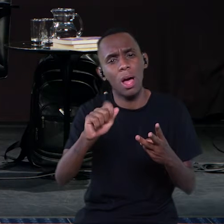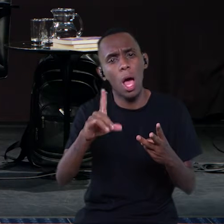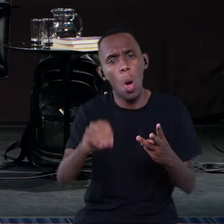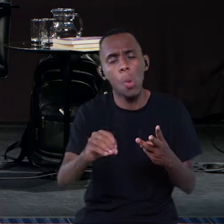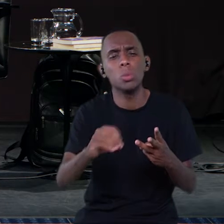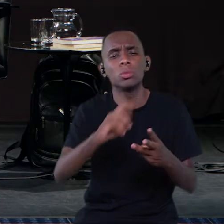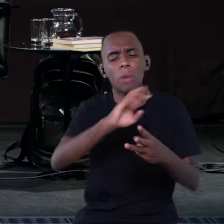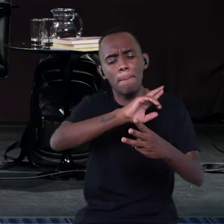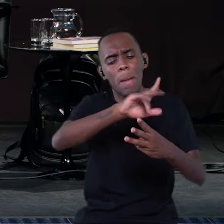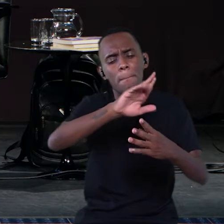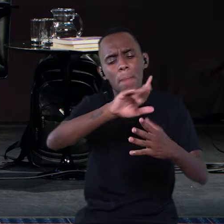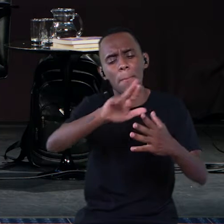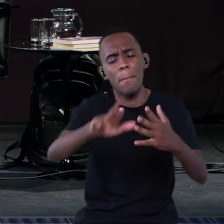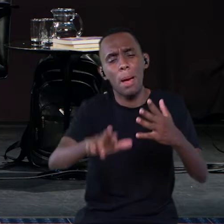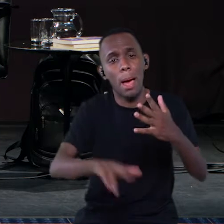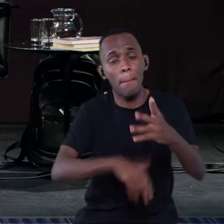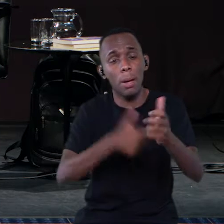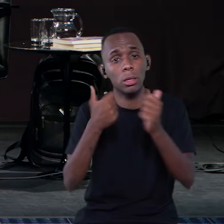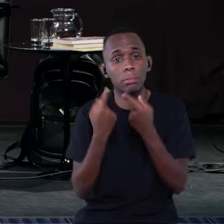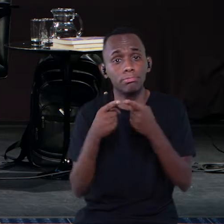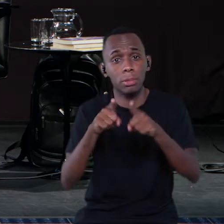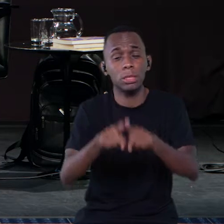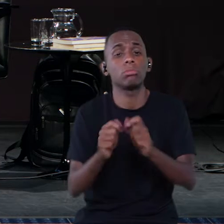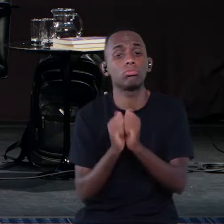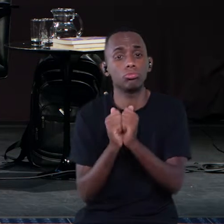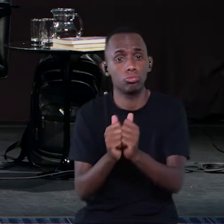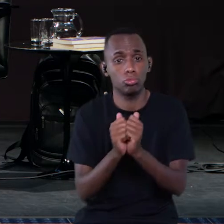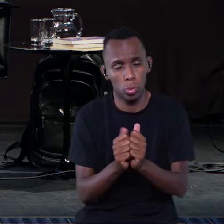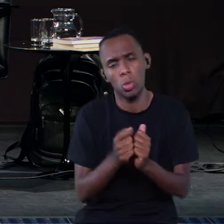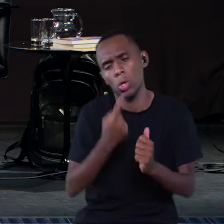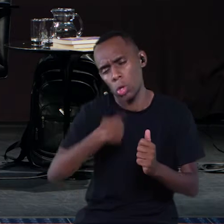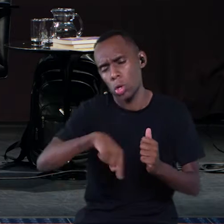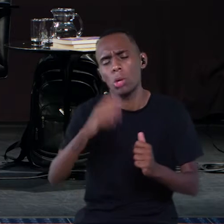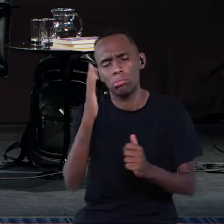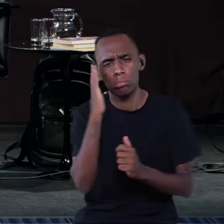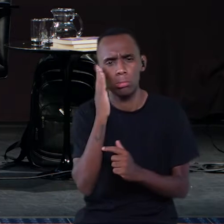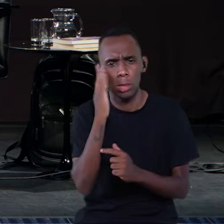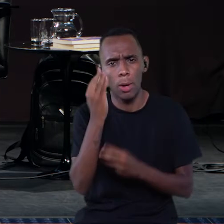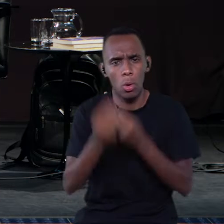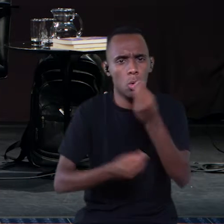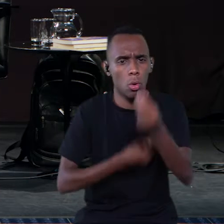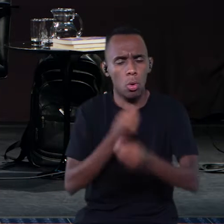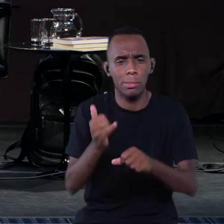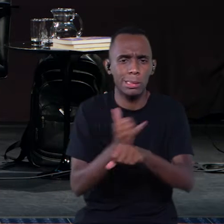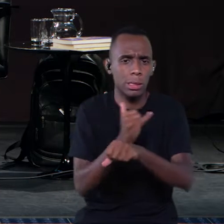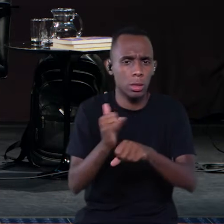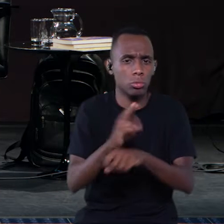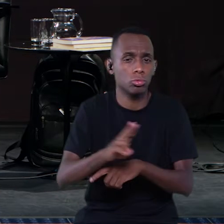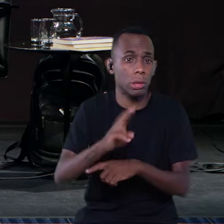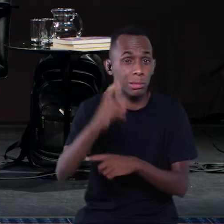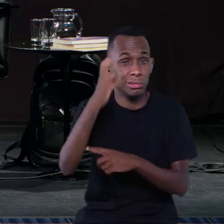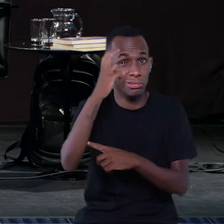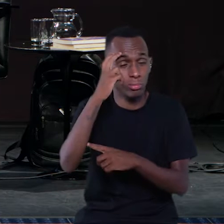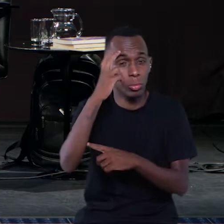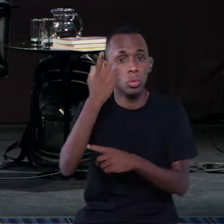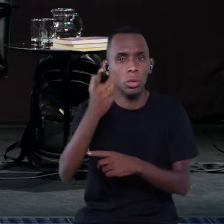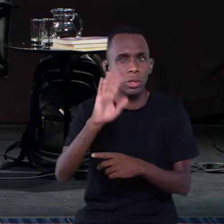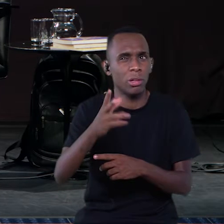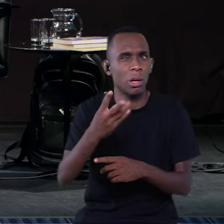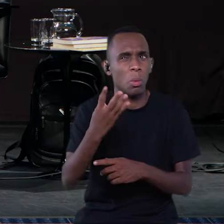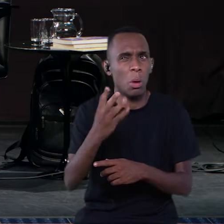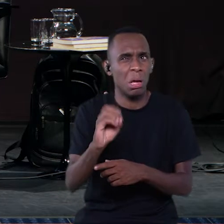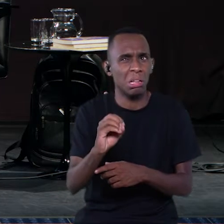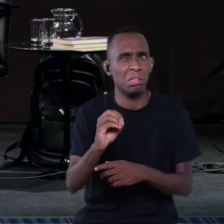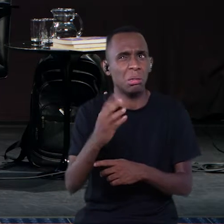outros que chegaram para perto da gente, a gente que sabia lidar com a cultura, estamos falando de 40 e poucos